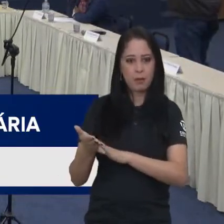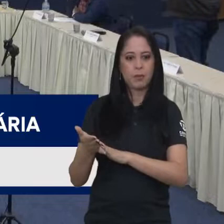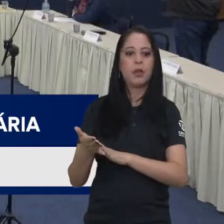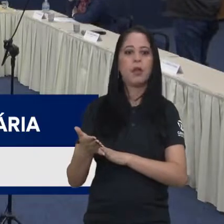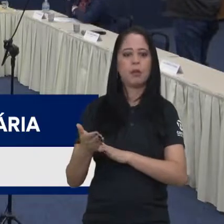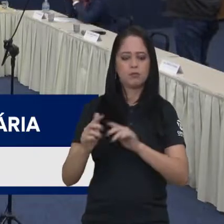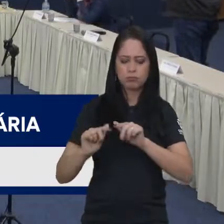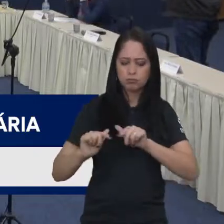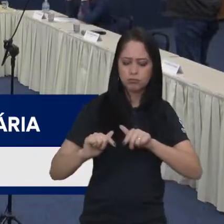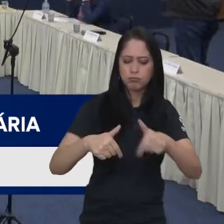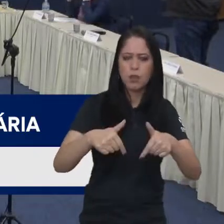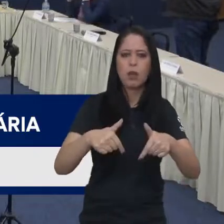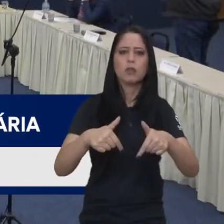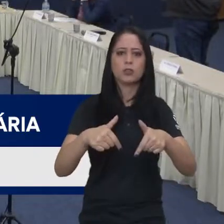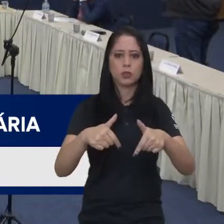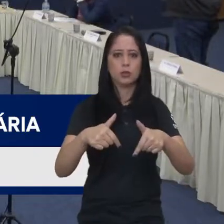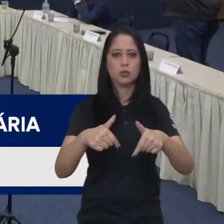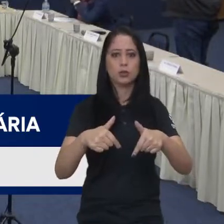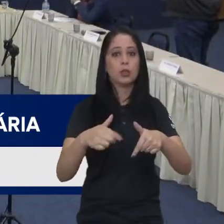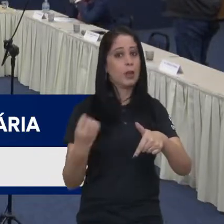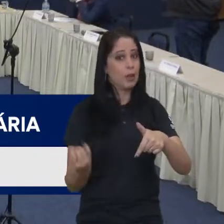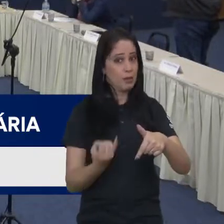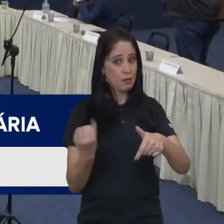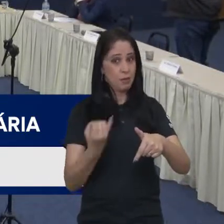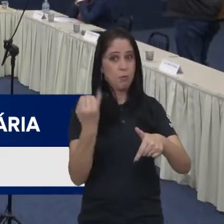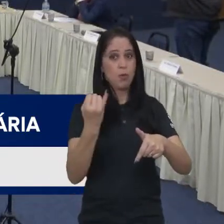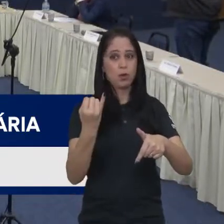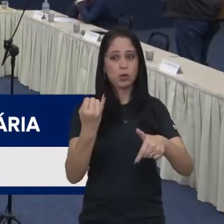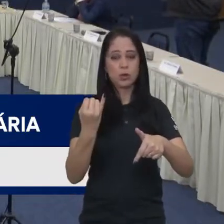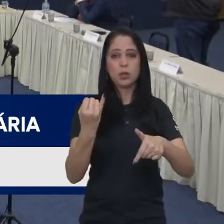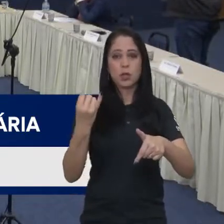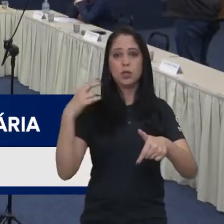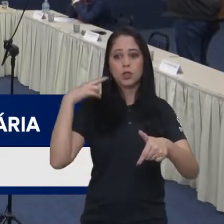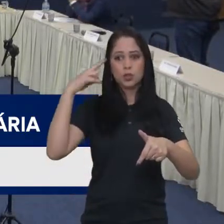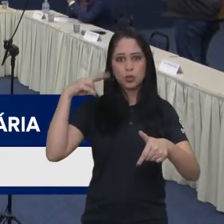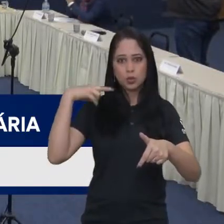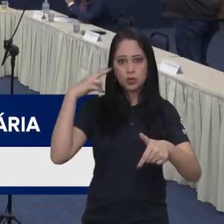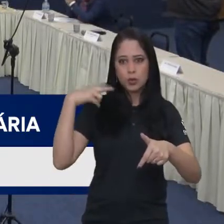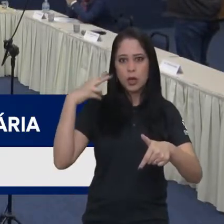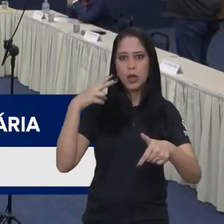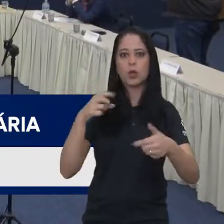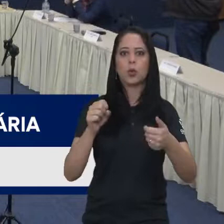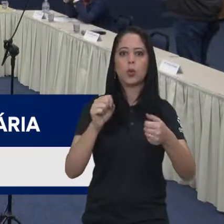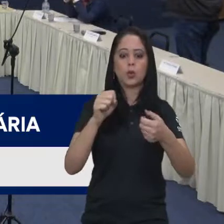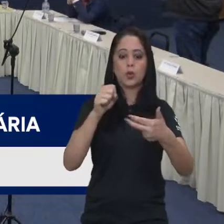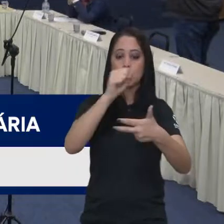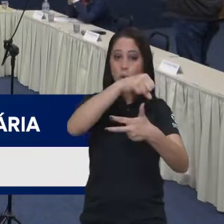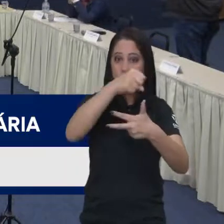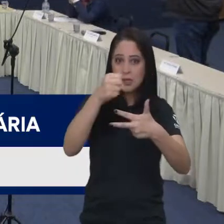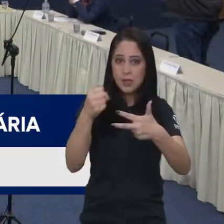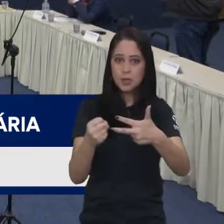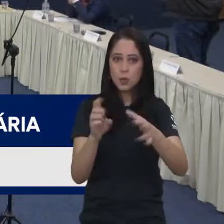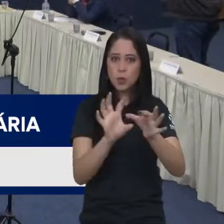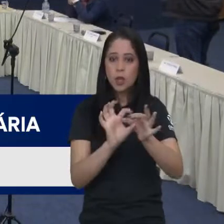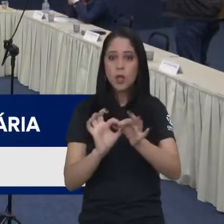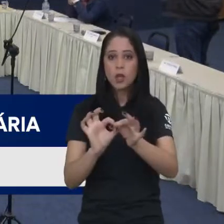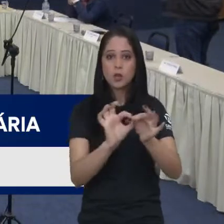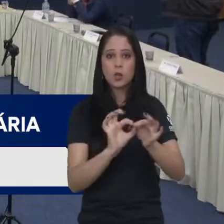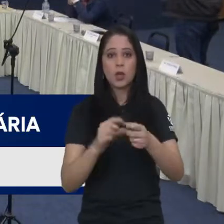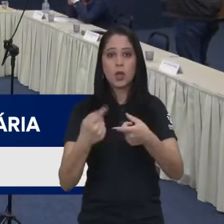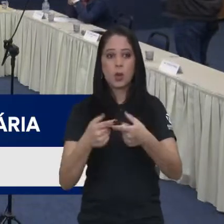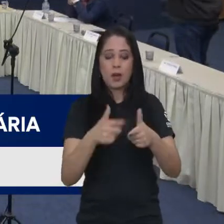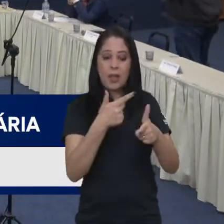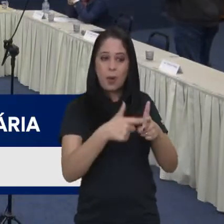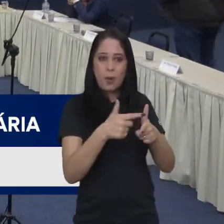Parabenizar pela iniciativa. Acho que é fundamental o envolvimento de todos os poderes na solução desse problema, que é um